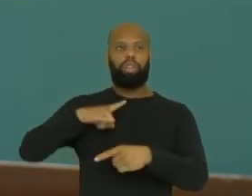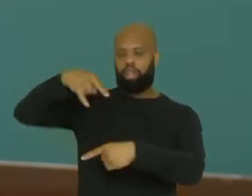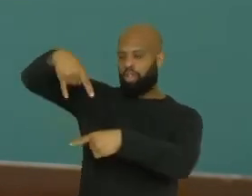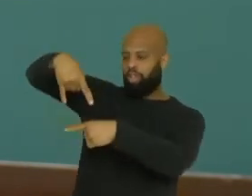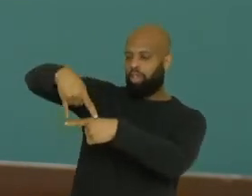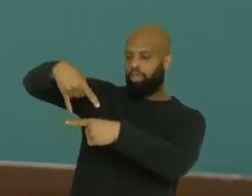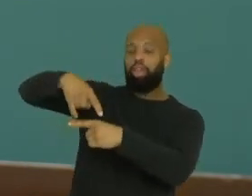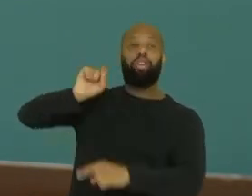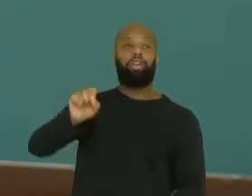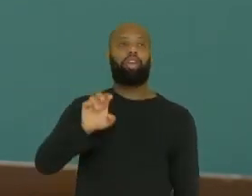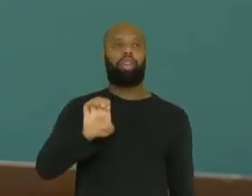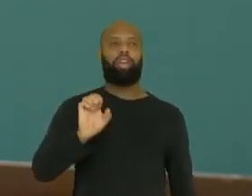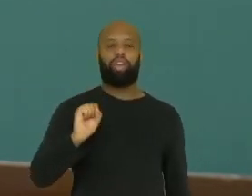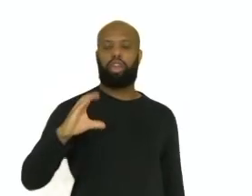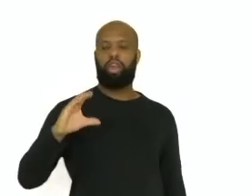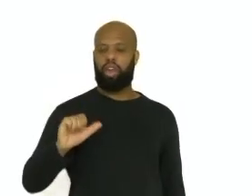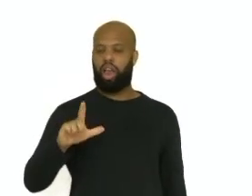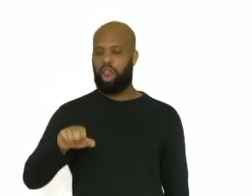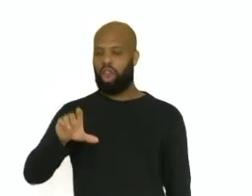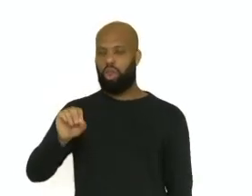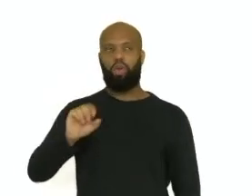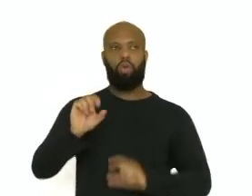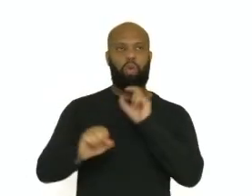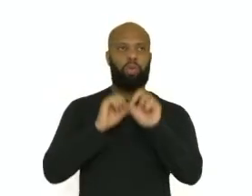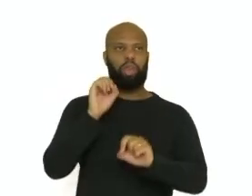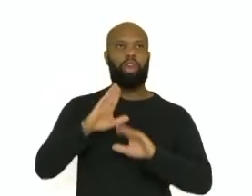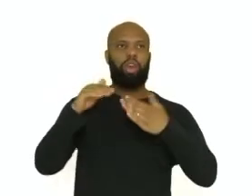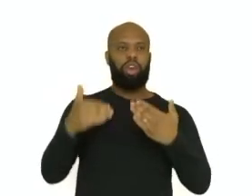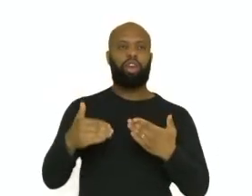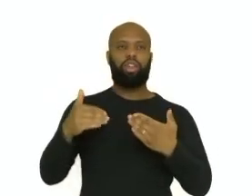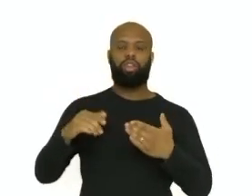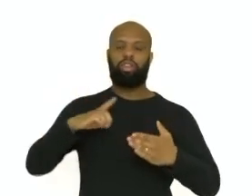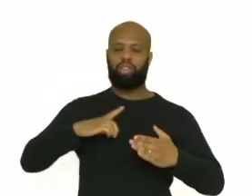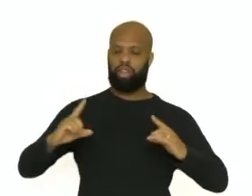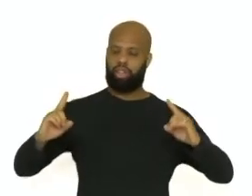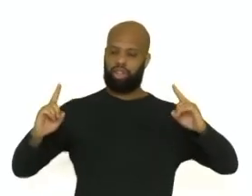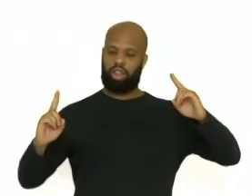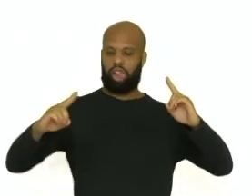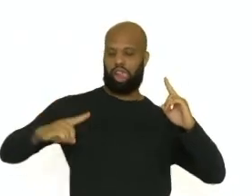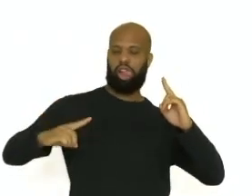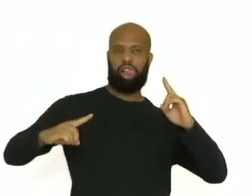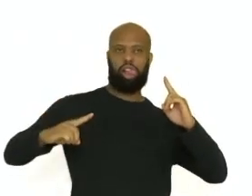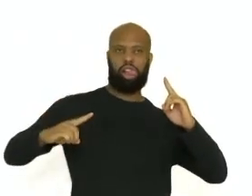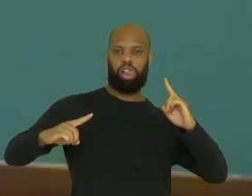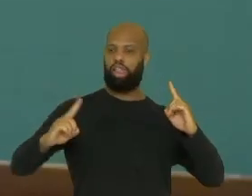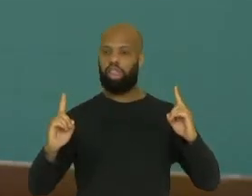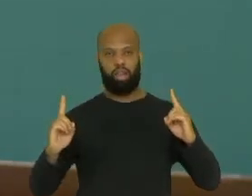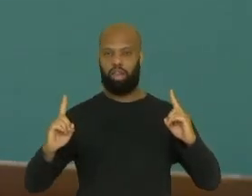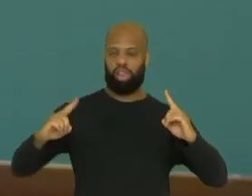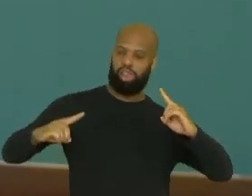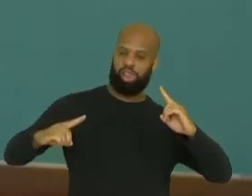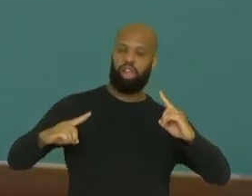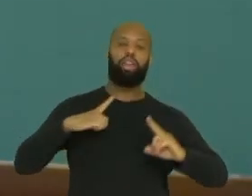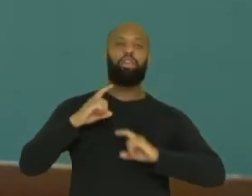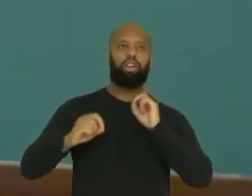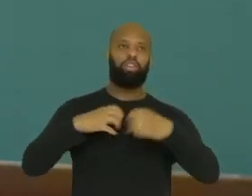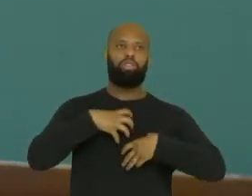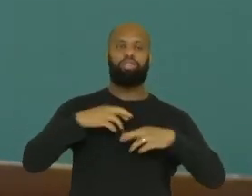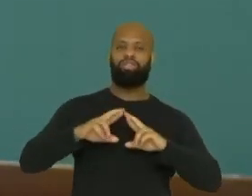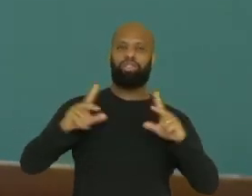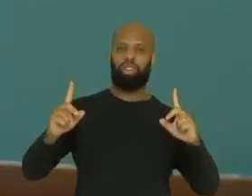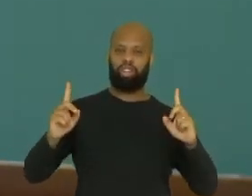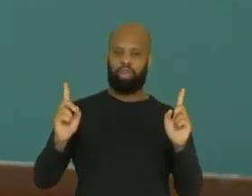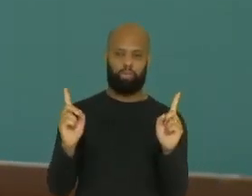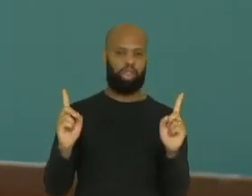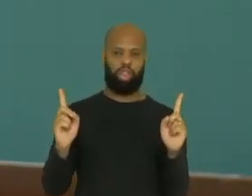trapézio escaleno então quando os lados não Paralelos né eles possuem medidas diferentes